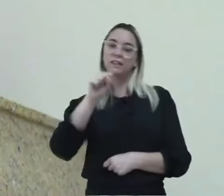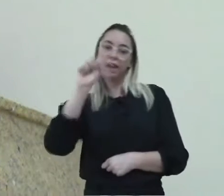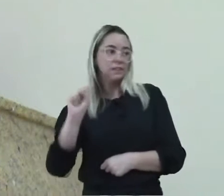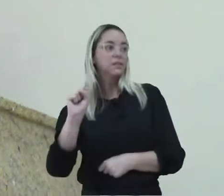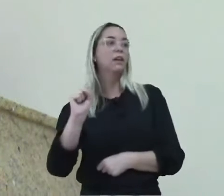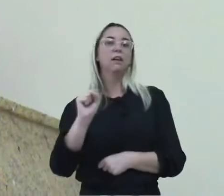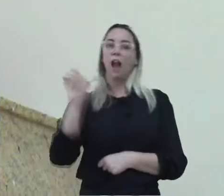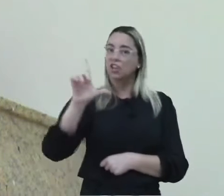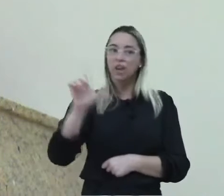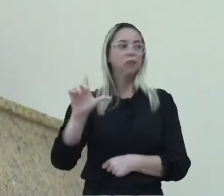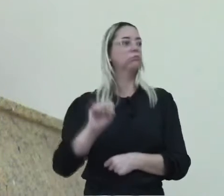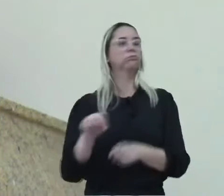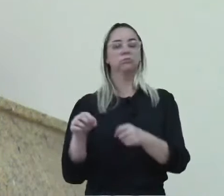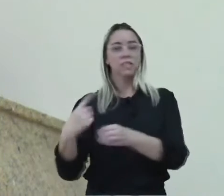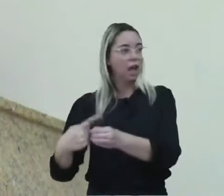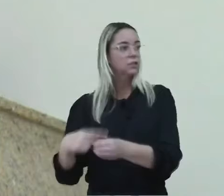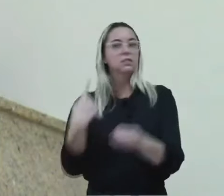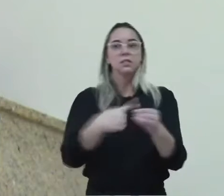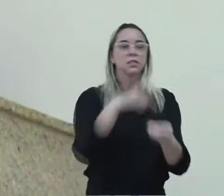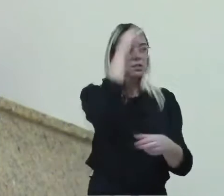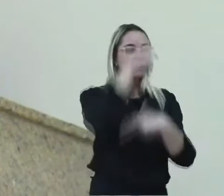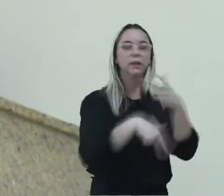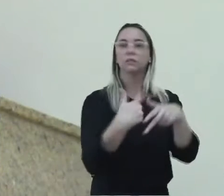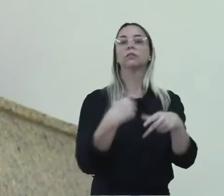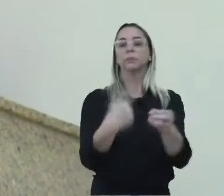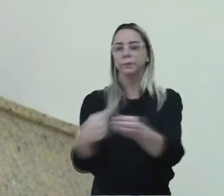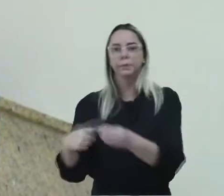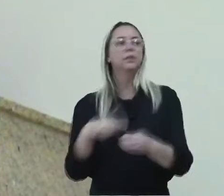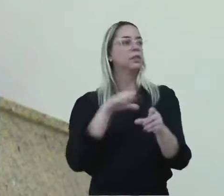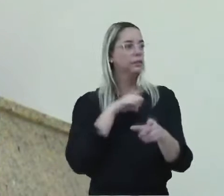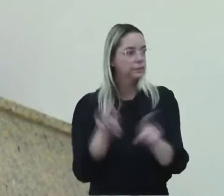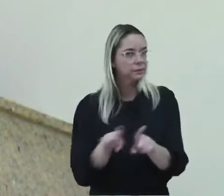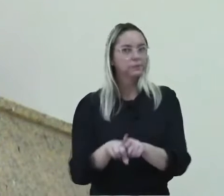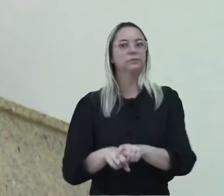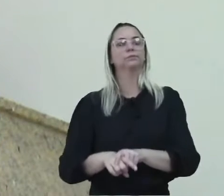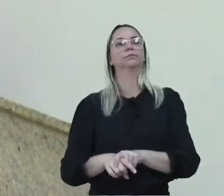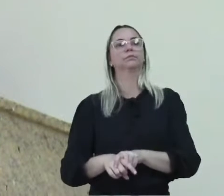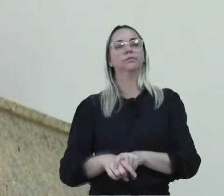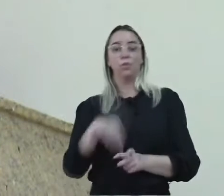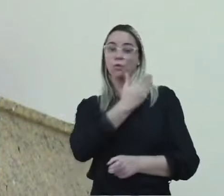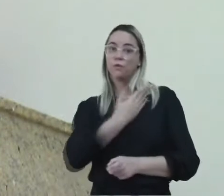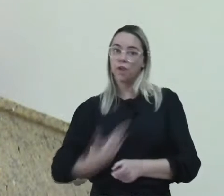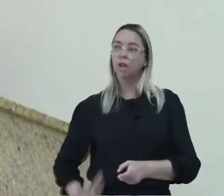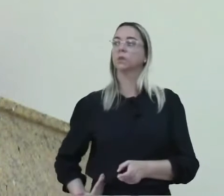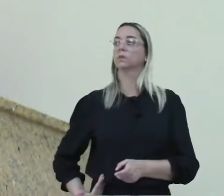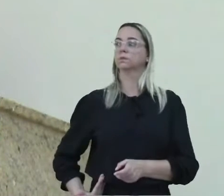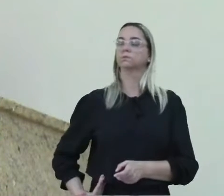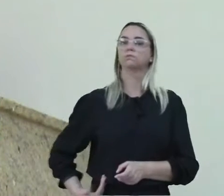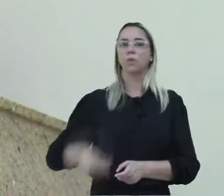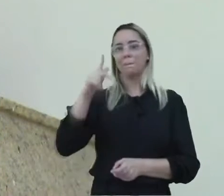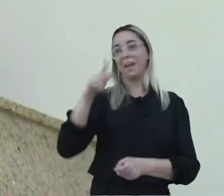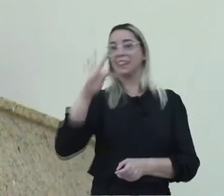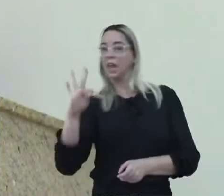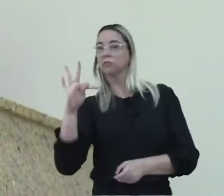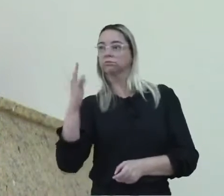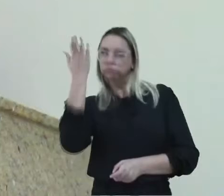Lagedo, enfim, a todos os municípios, né, onde foi implementado desde o governo do PT, aí,